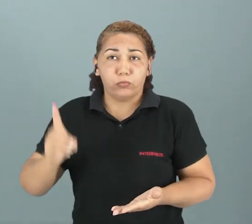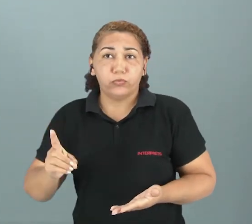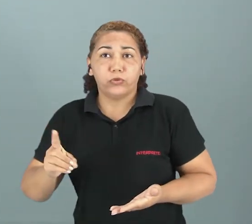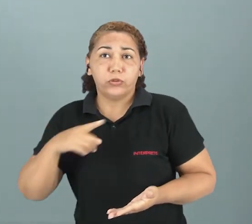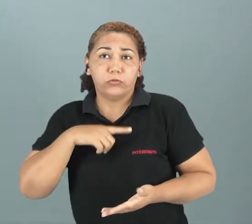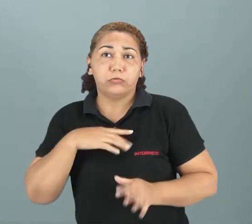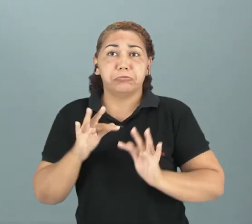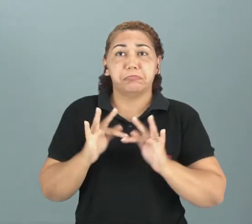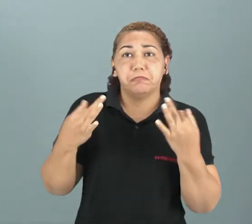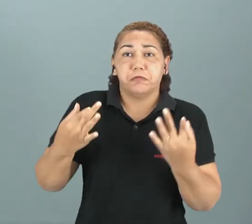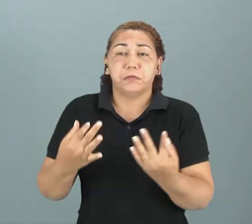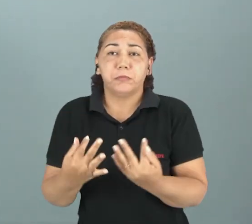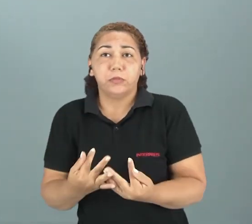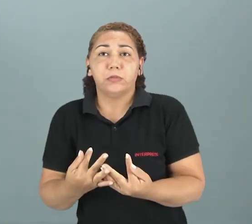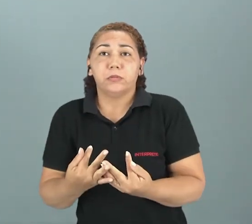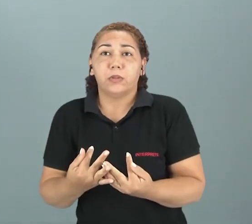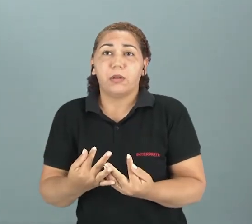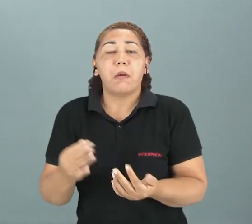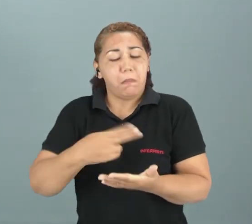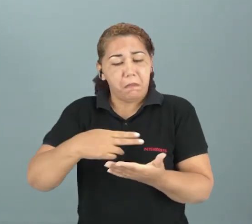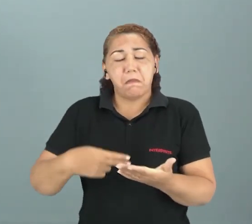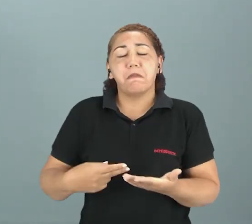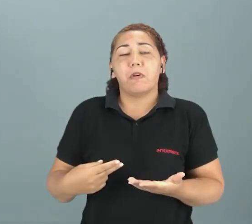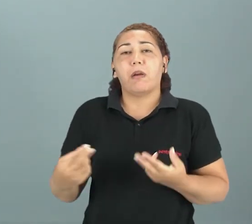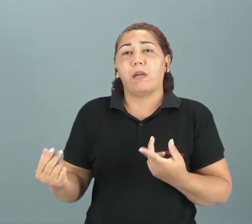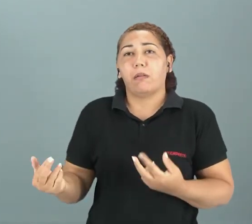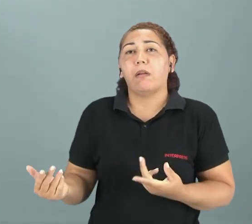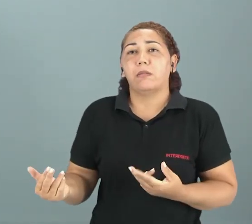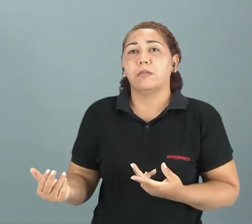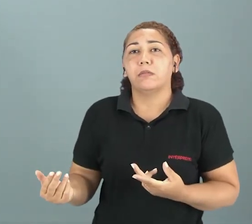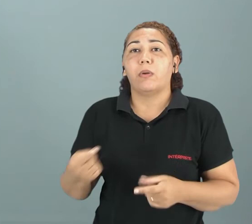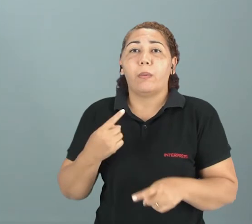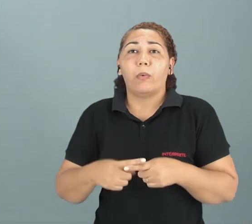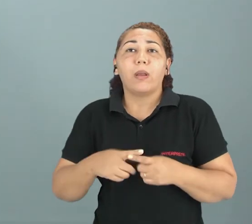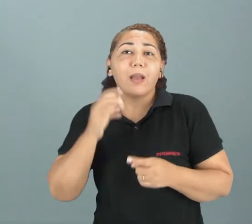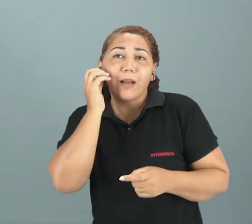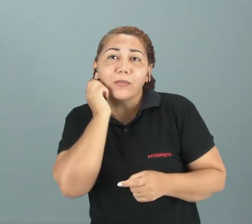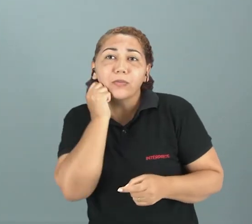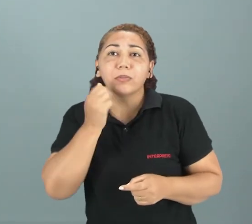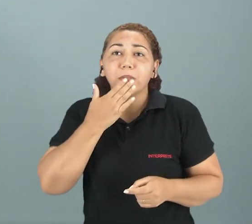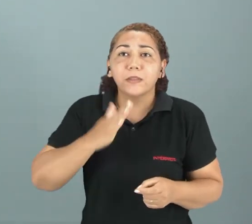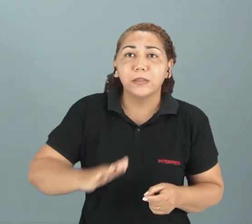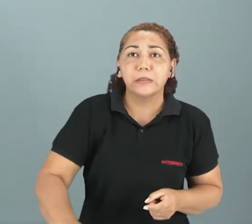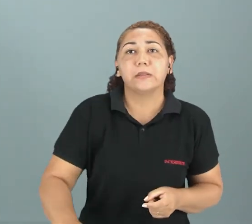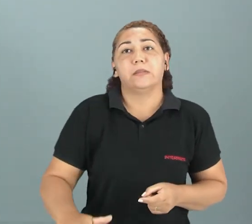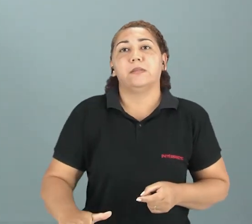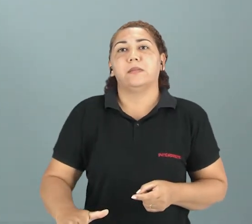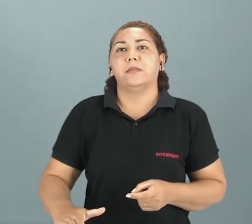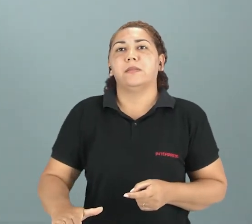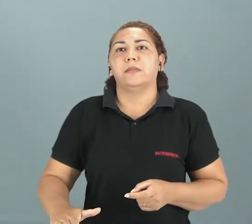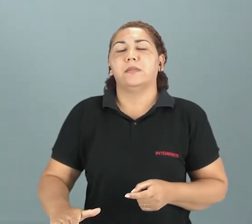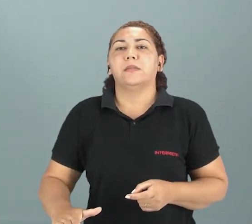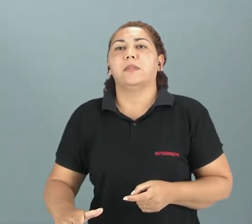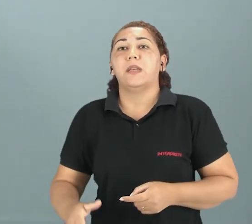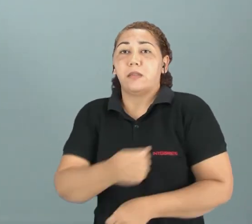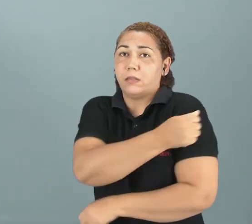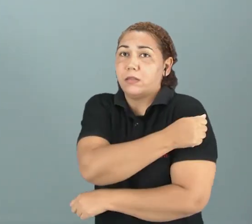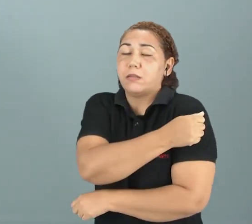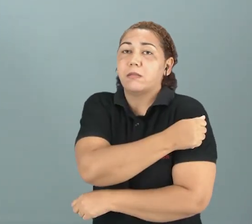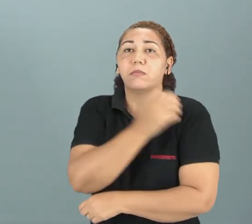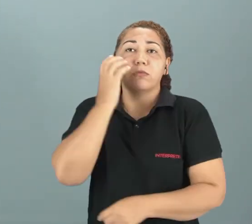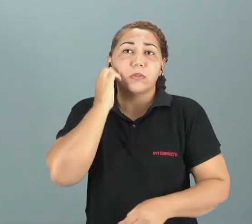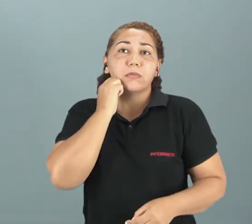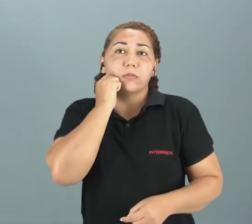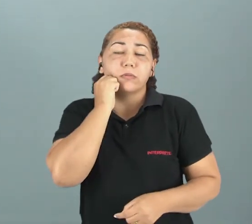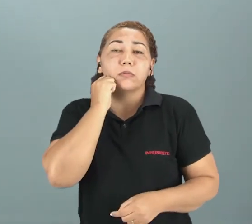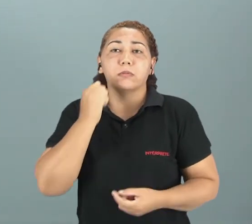um adulto indo lá onde adota a criança, que ele colocou adotar a criança, e ele adotou uma, tá? É claro que não